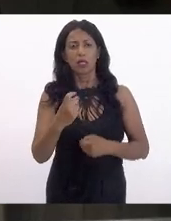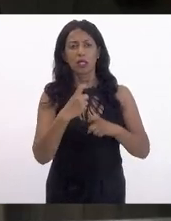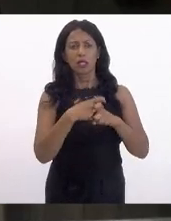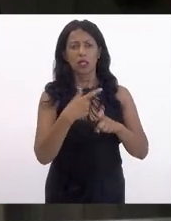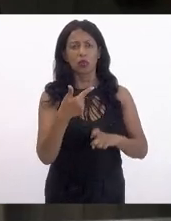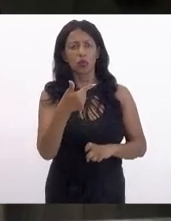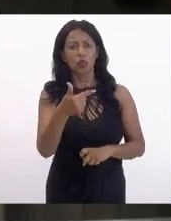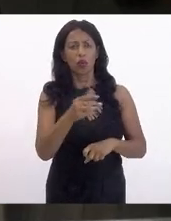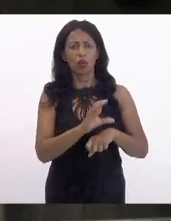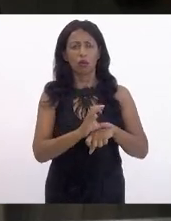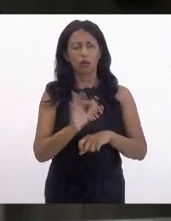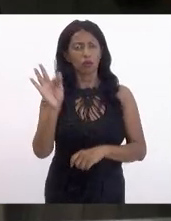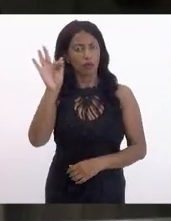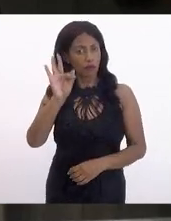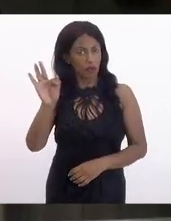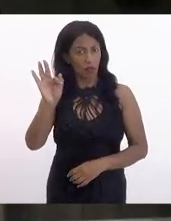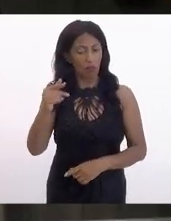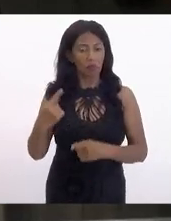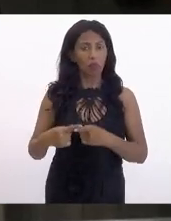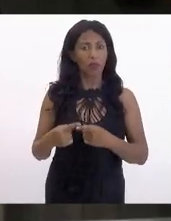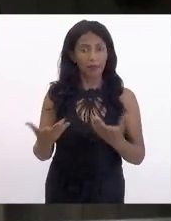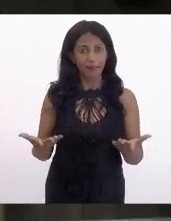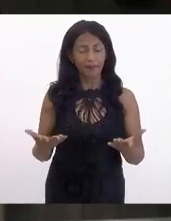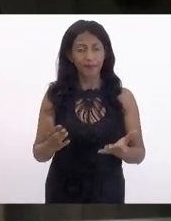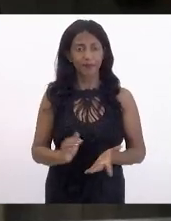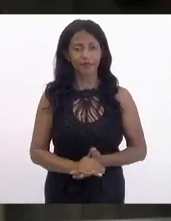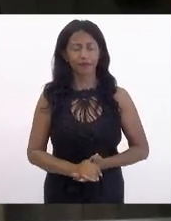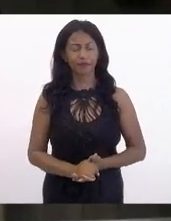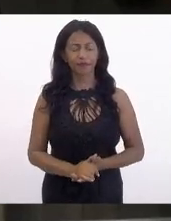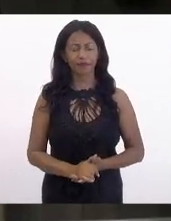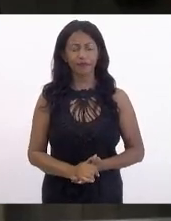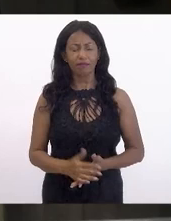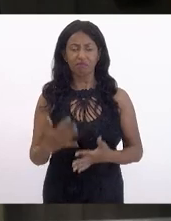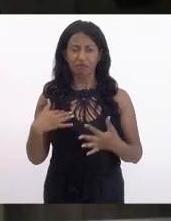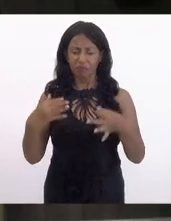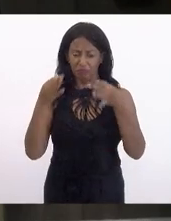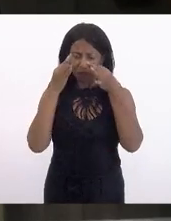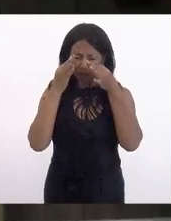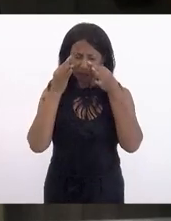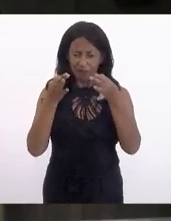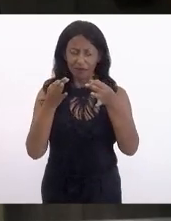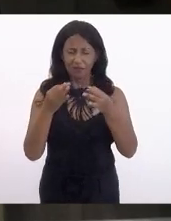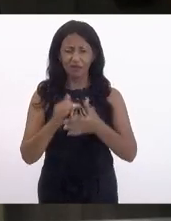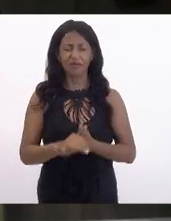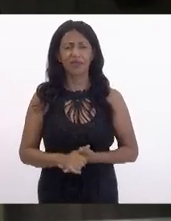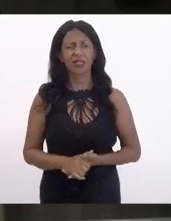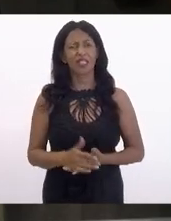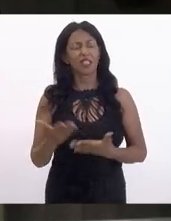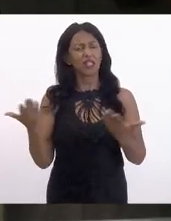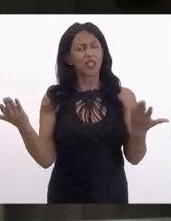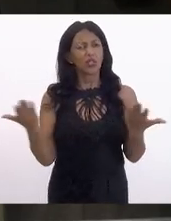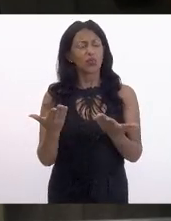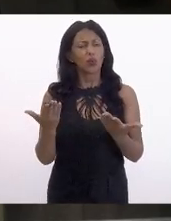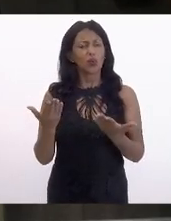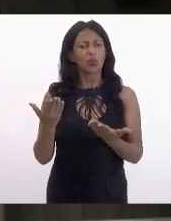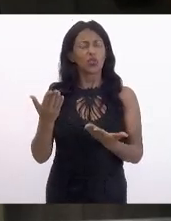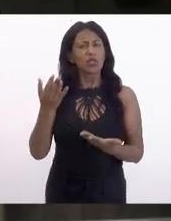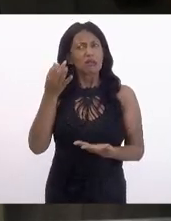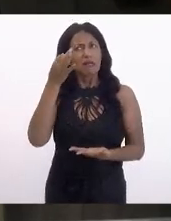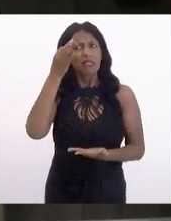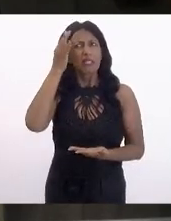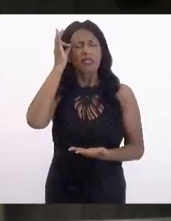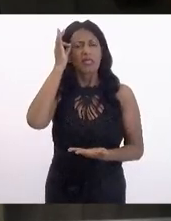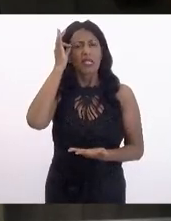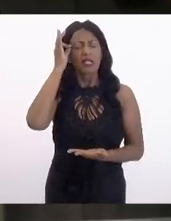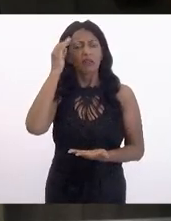da Constituição Federal por quê e me chamou atenção eu fui inclusive hoje cedo alertado